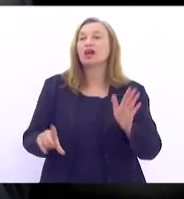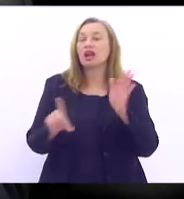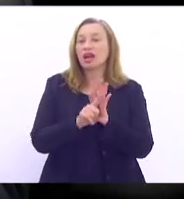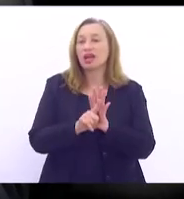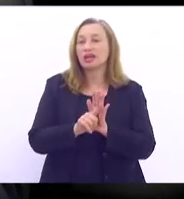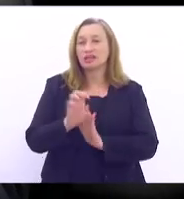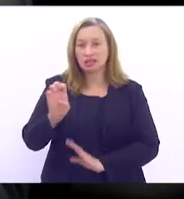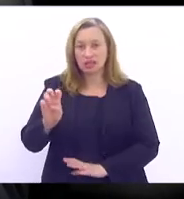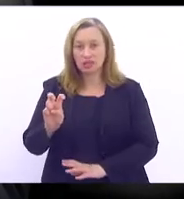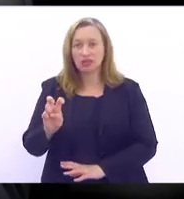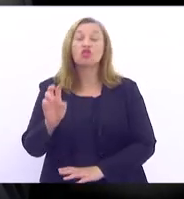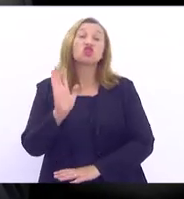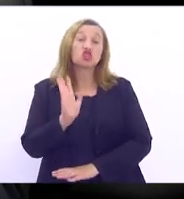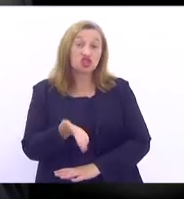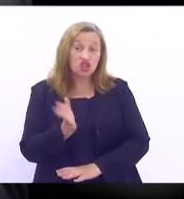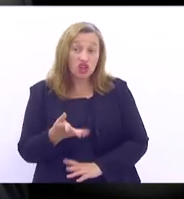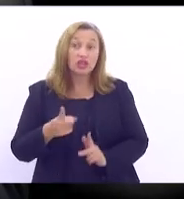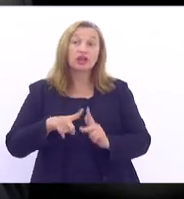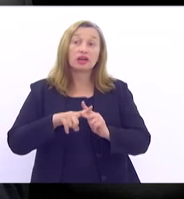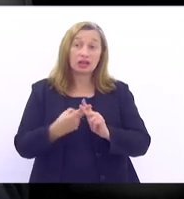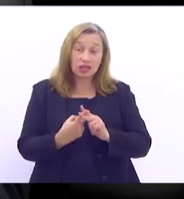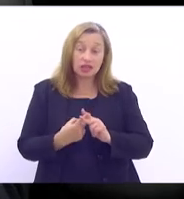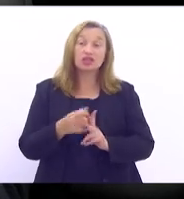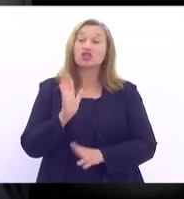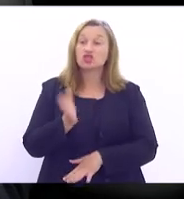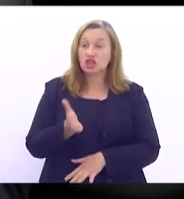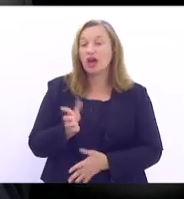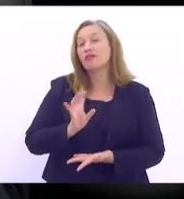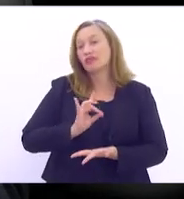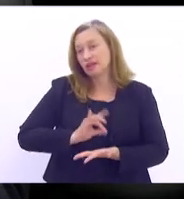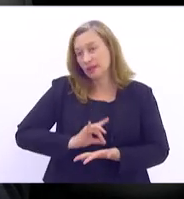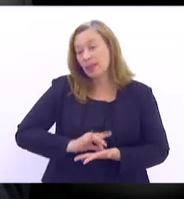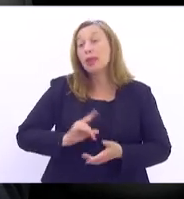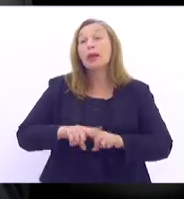5. Ela já está alterado coisa pela Lei 7.504. É verdade.